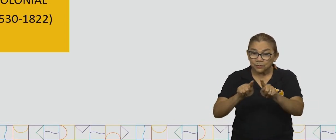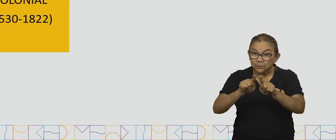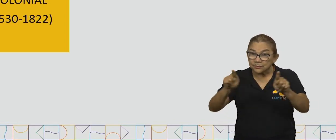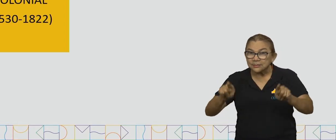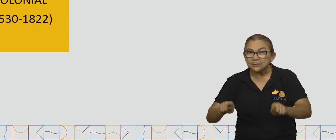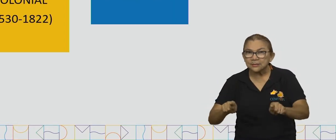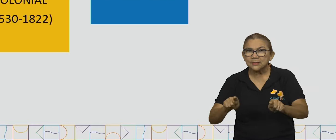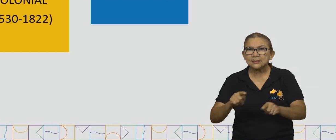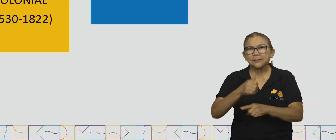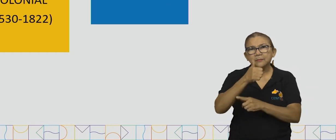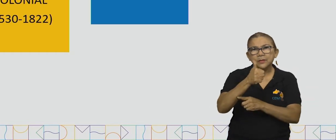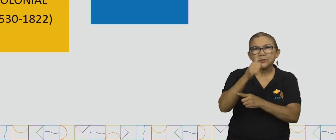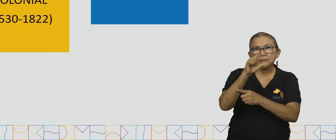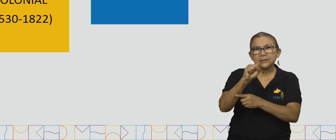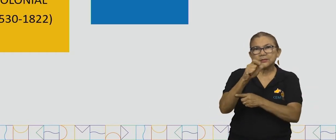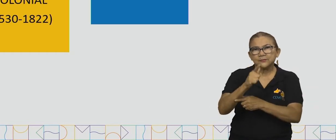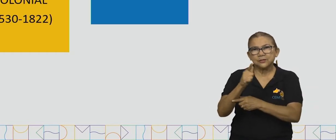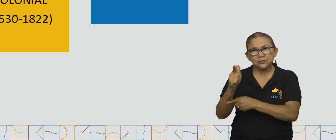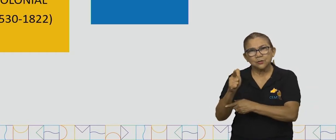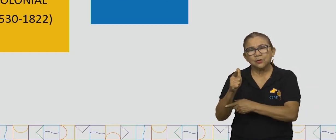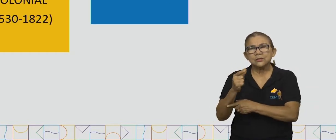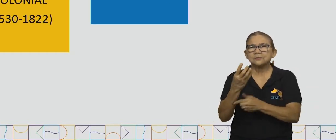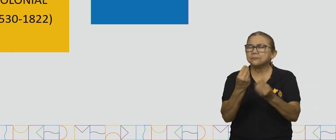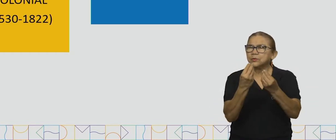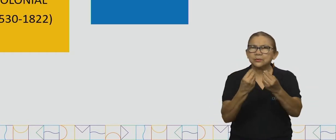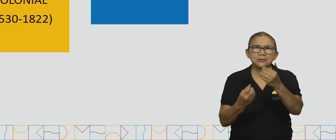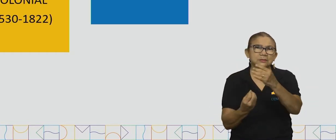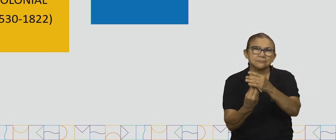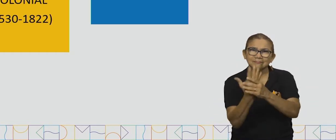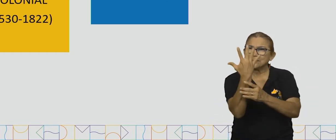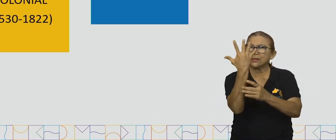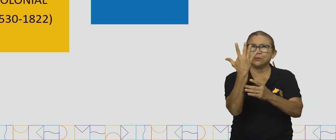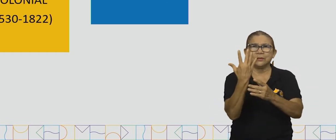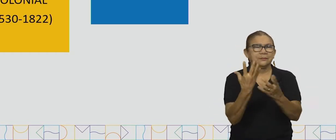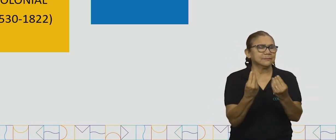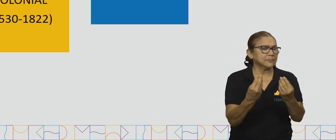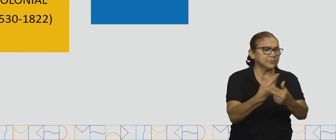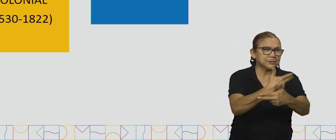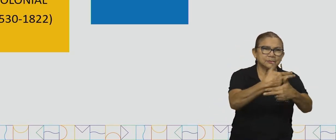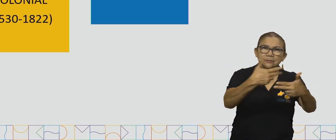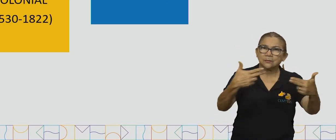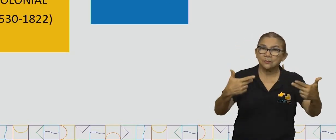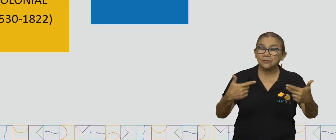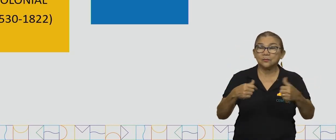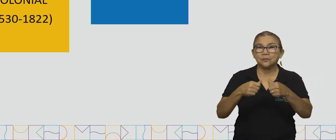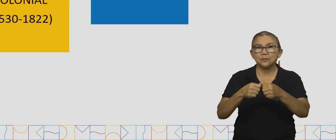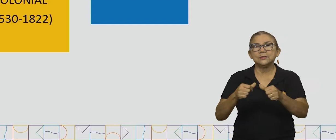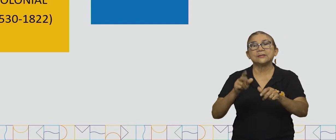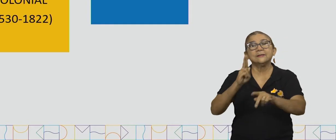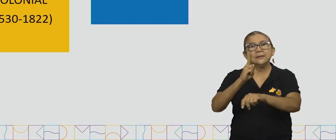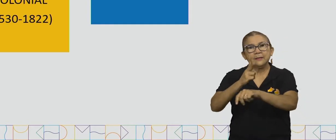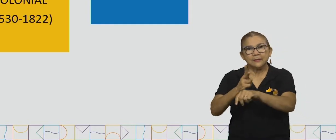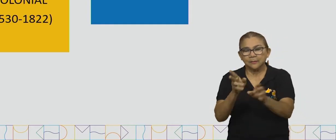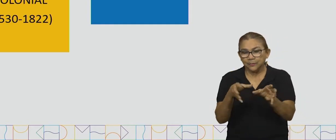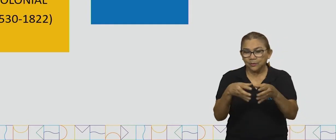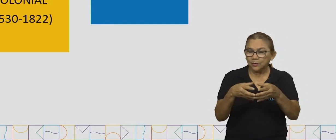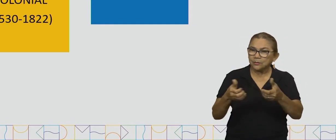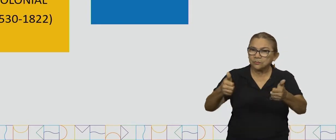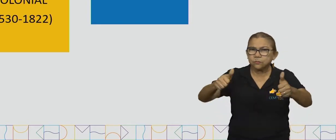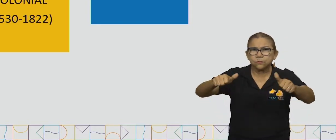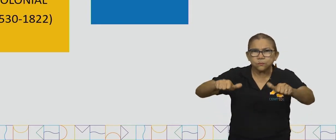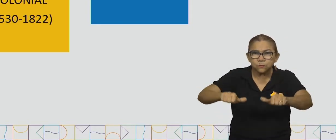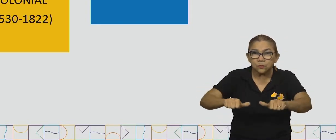Em 1822, depois de vários fatos que, somados, promoveram a decadência do sistema colonial brasileiro, Dom